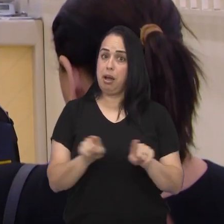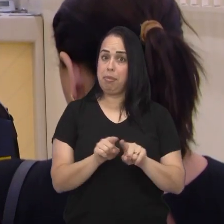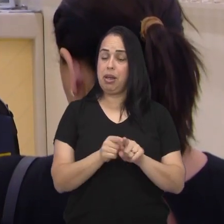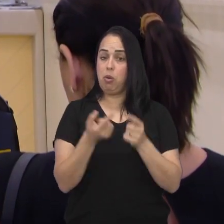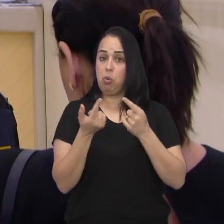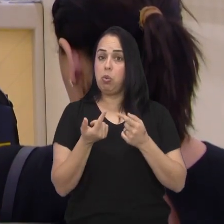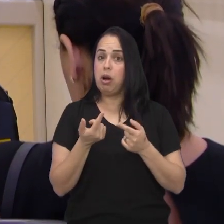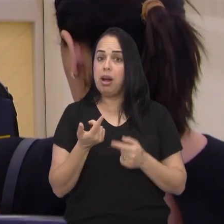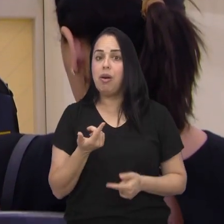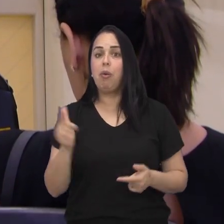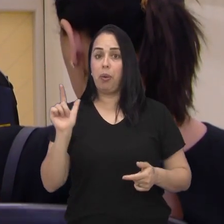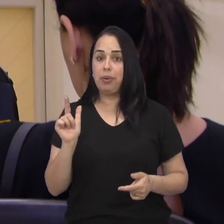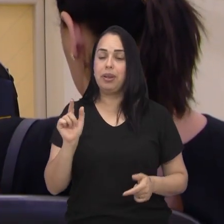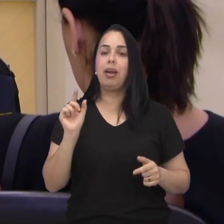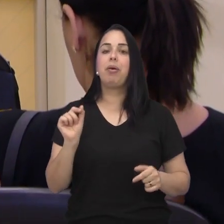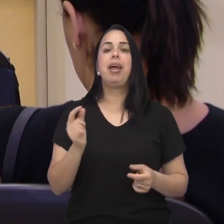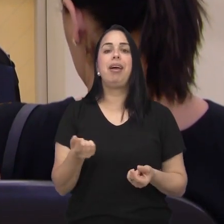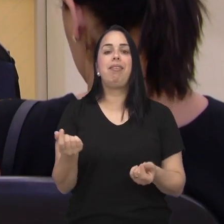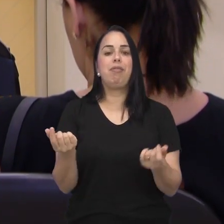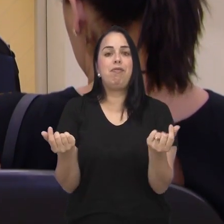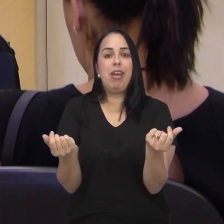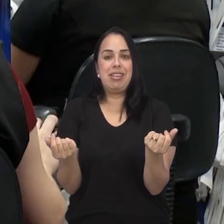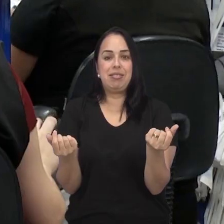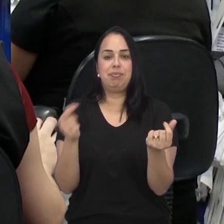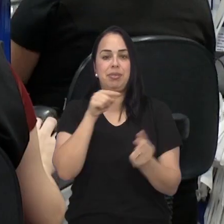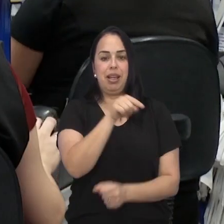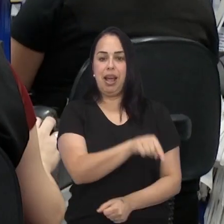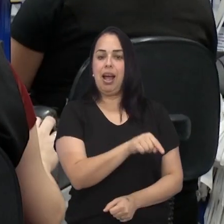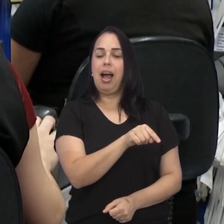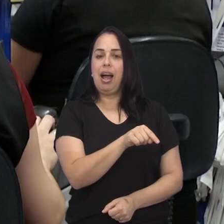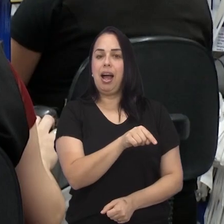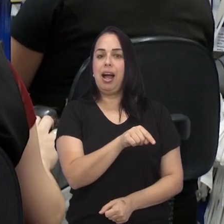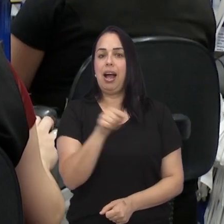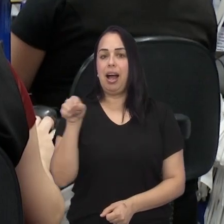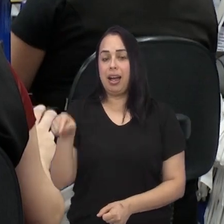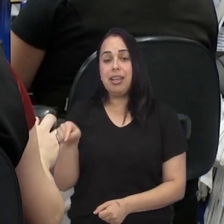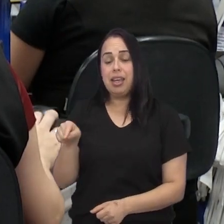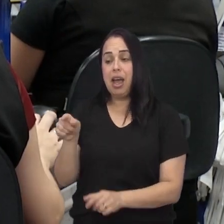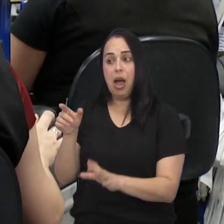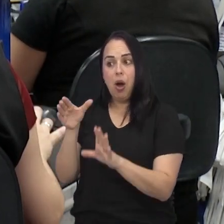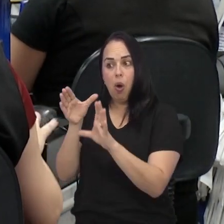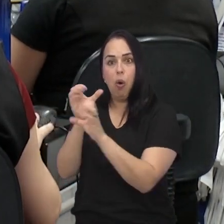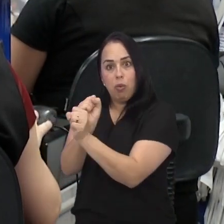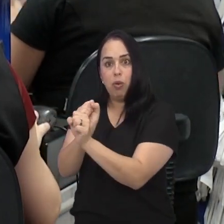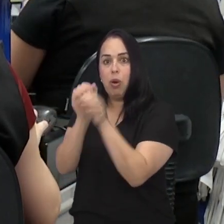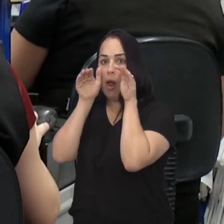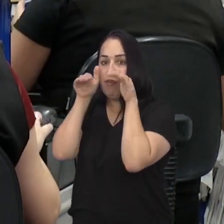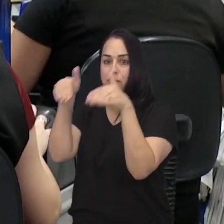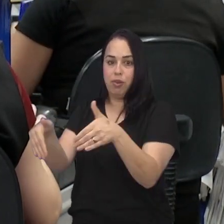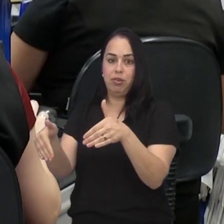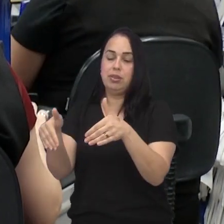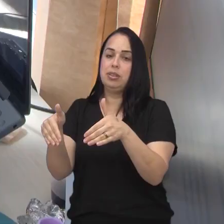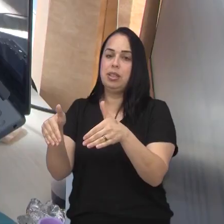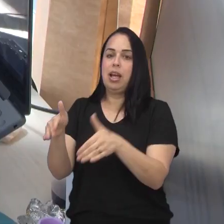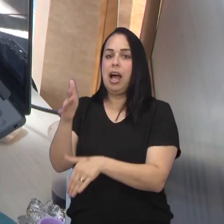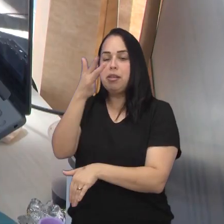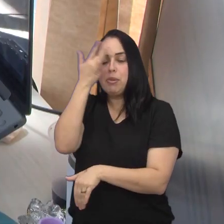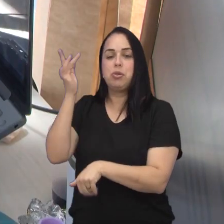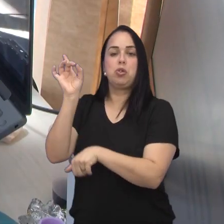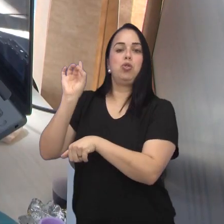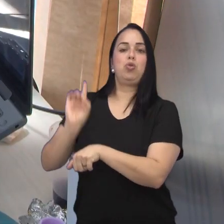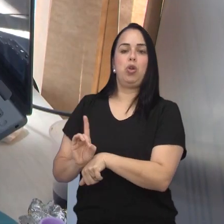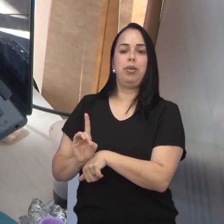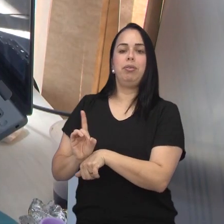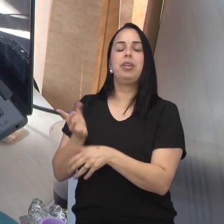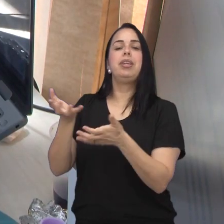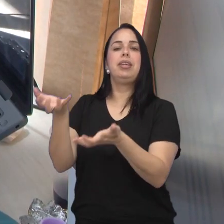ponto que diferencia os regimes é a parte financeira. Na iniciativa privada, o lucro é o principal objetivo. Os donos